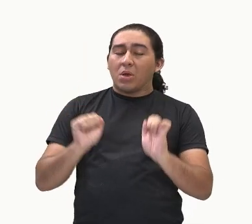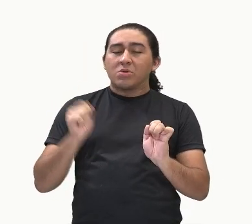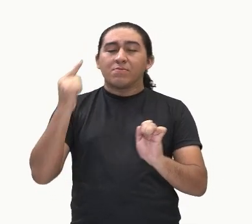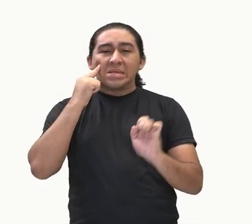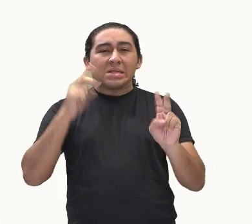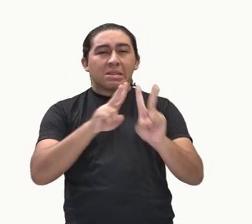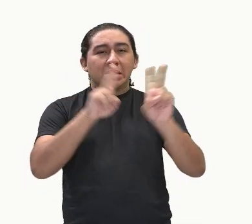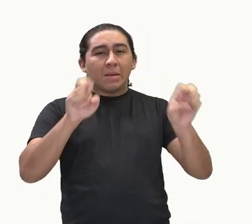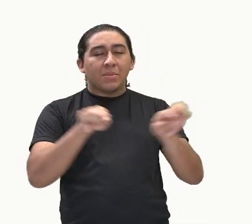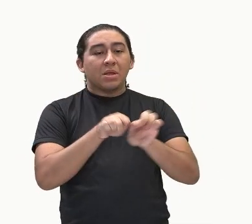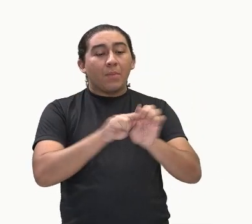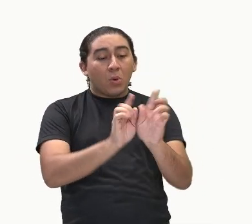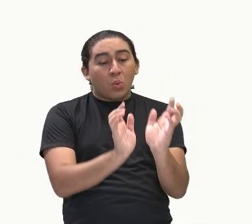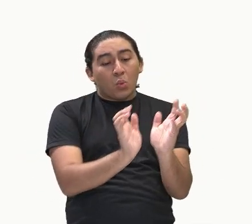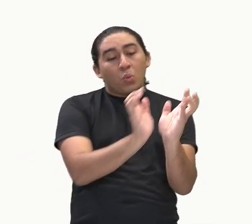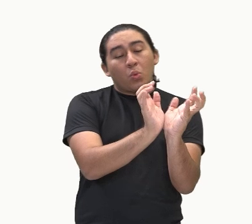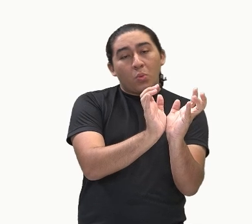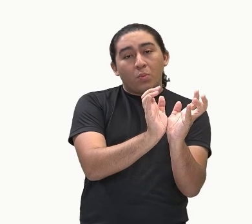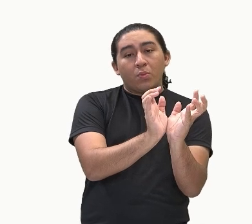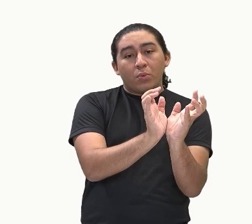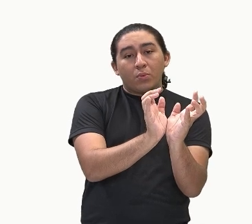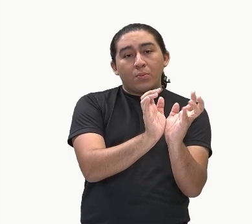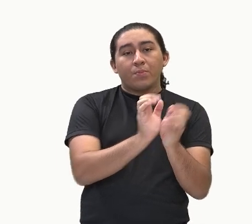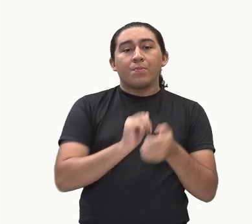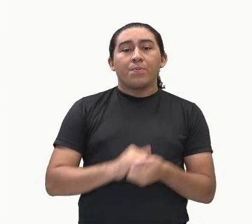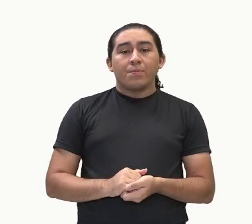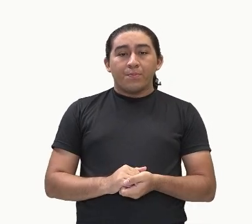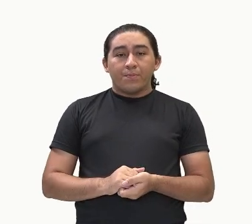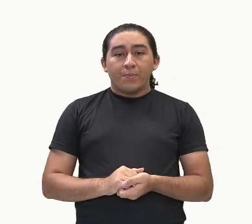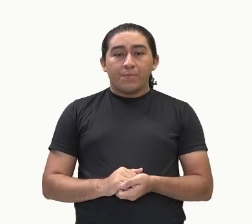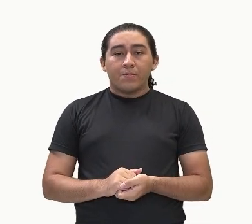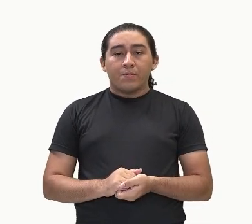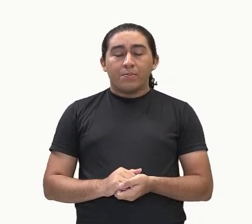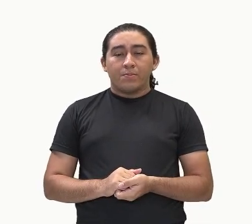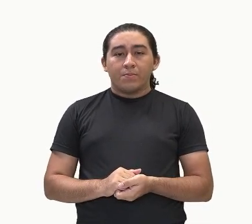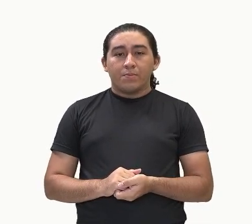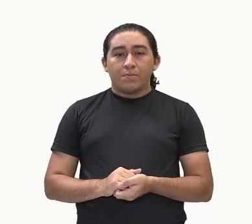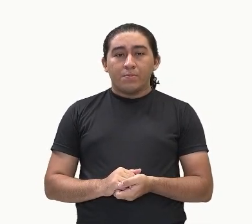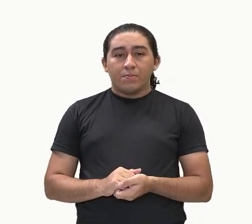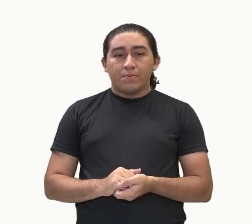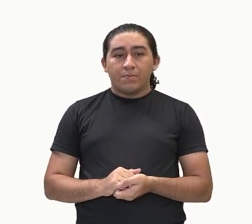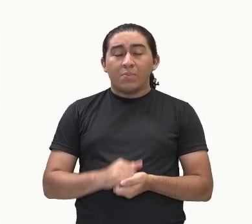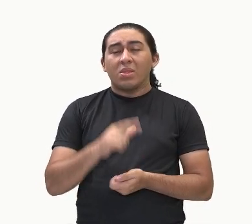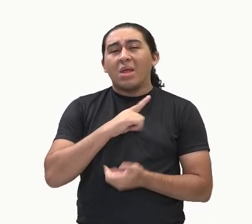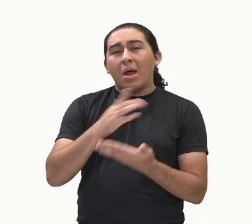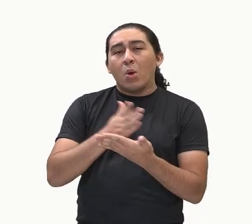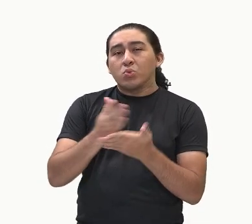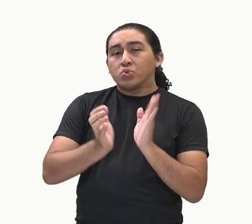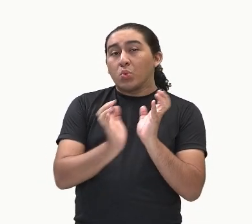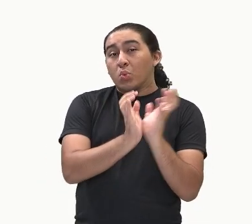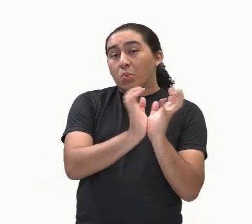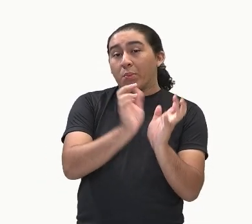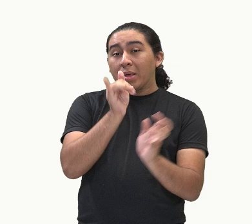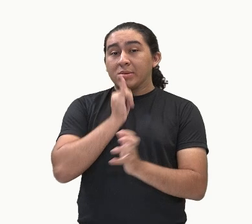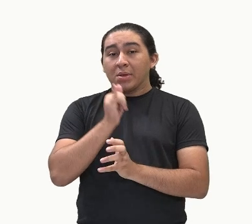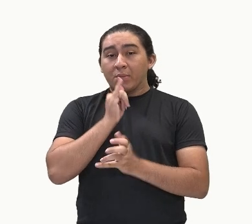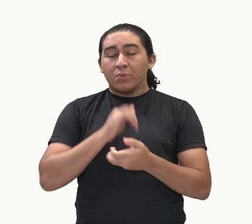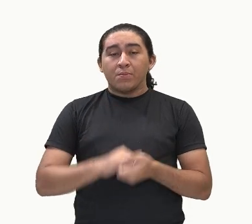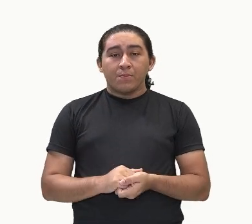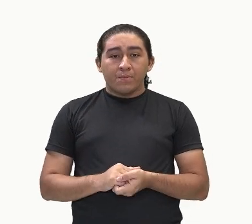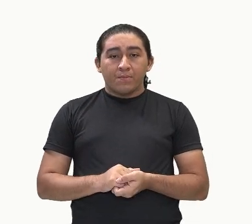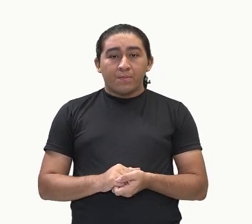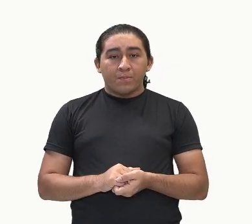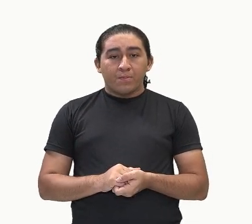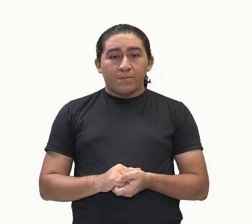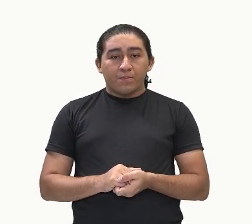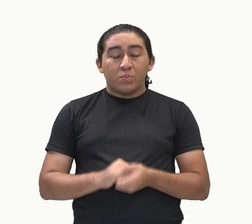e companhias que nos representam. Aqui vou trazer só alguns, como por exemplo, os trabalhos